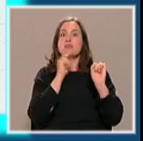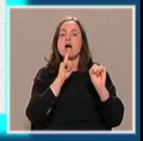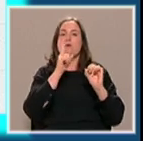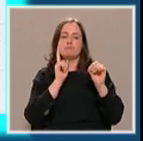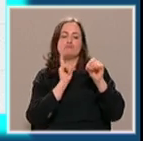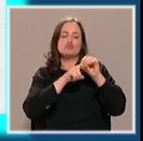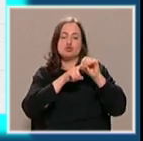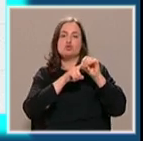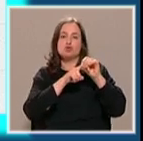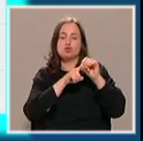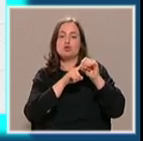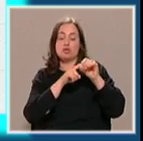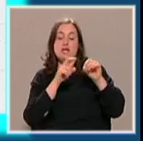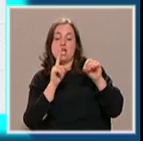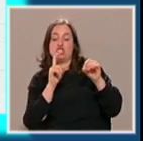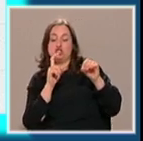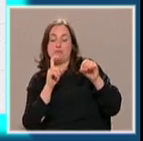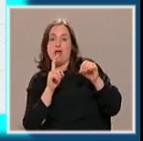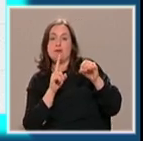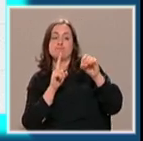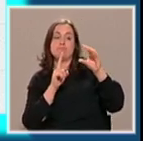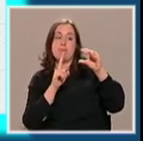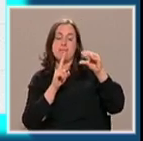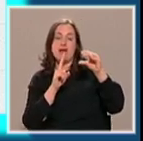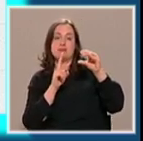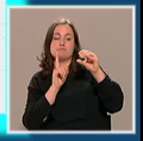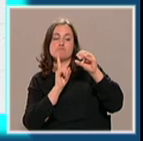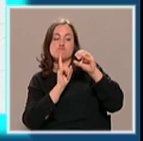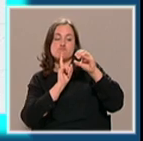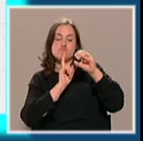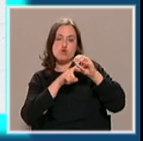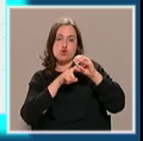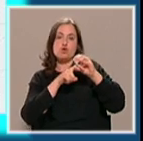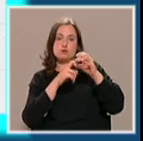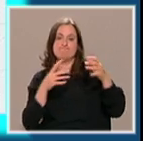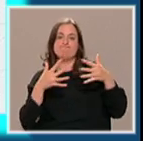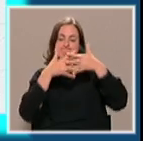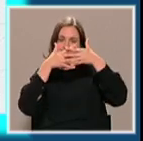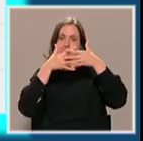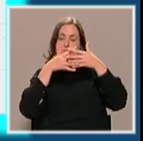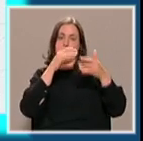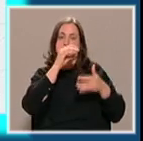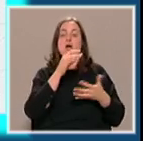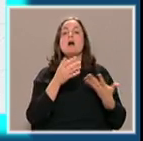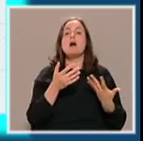possibilita a fusão da membrana do espermatozoide com a membrana da célula sexual feminina, o oócito 2. E nesse